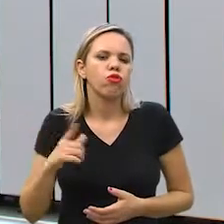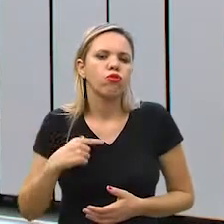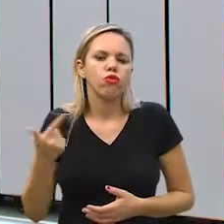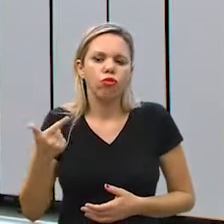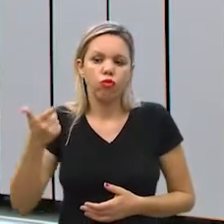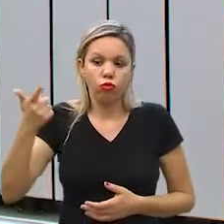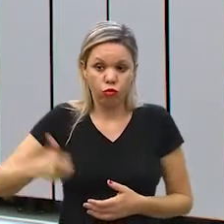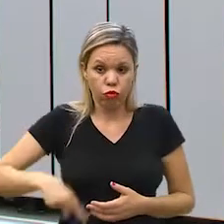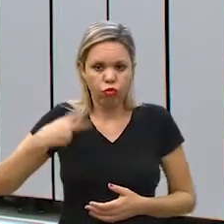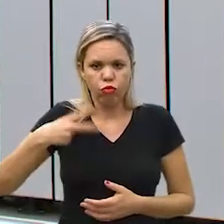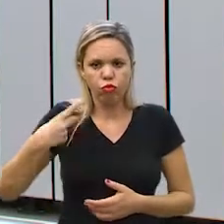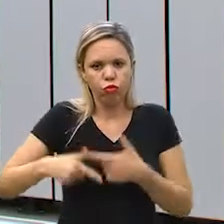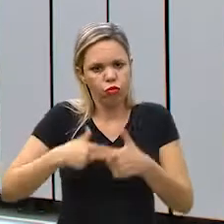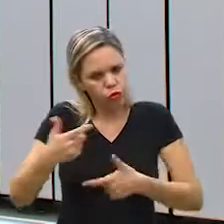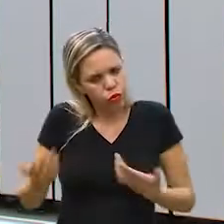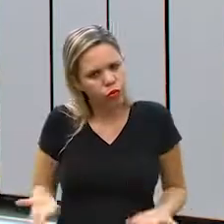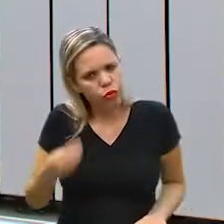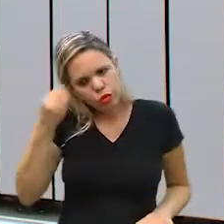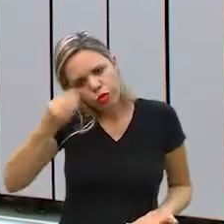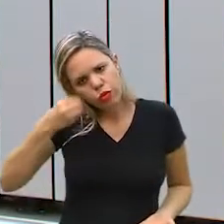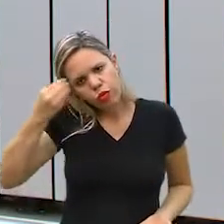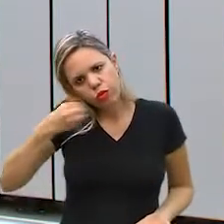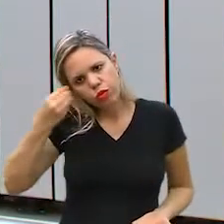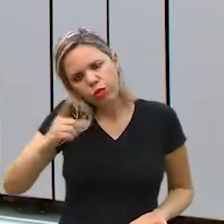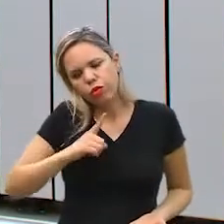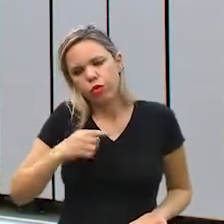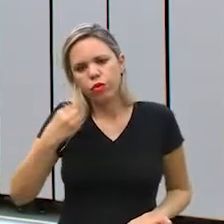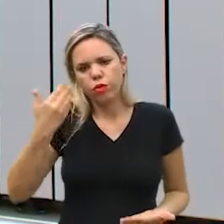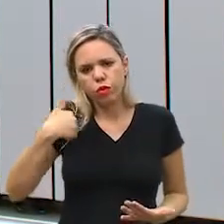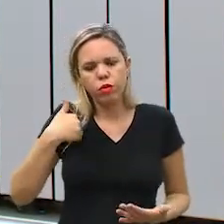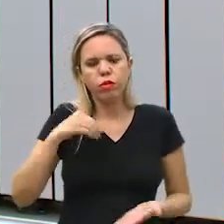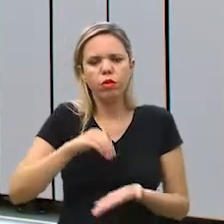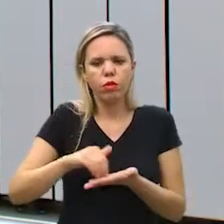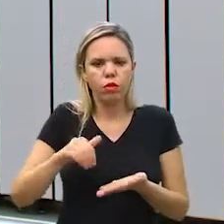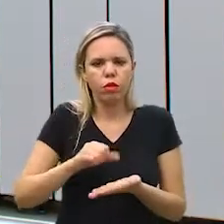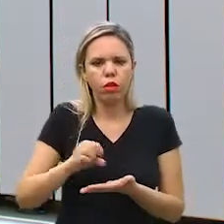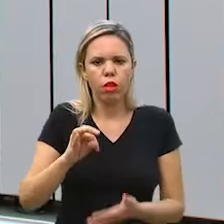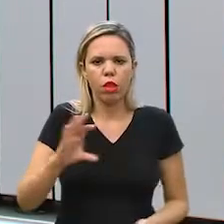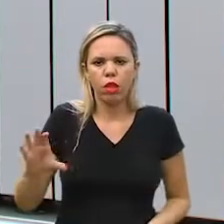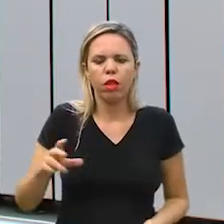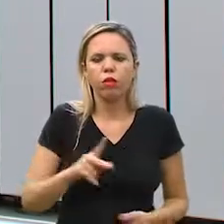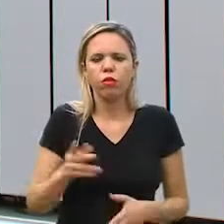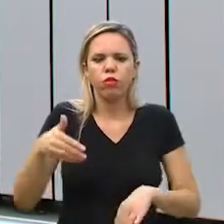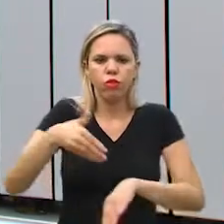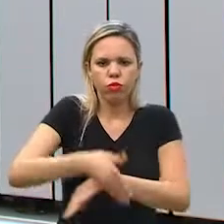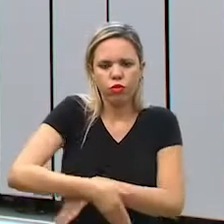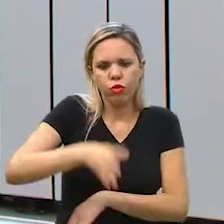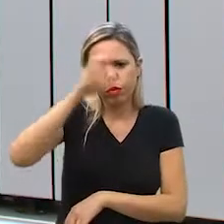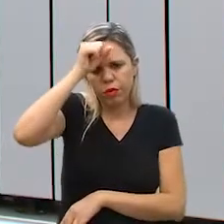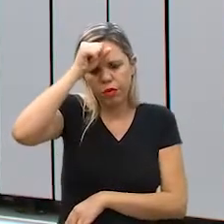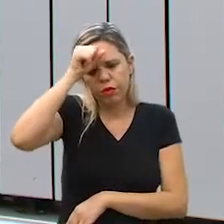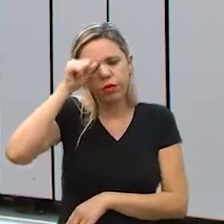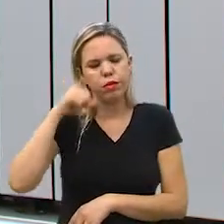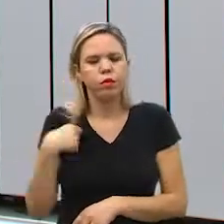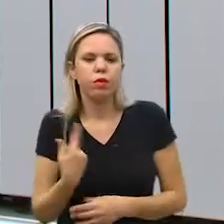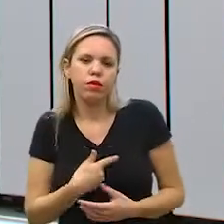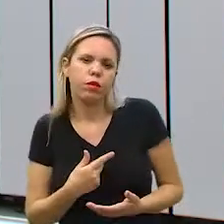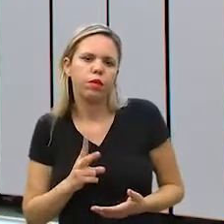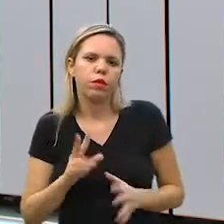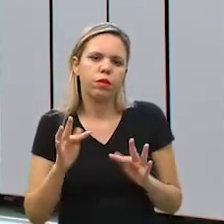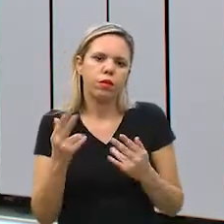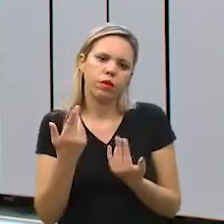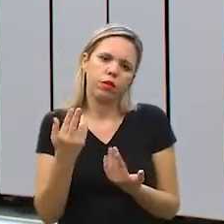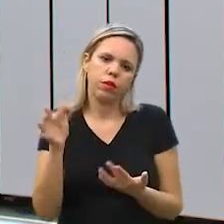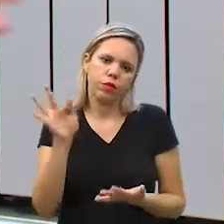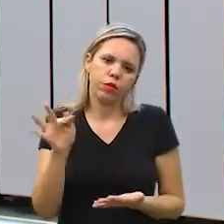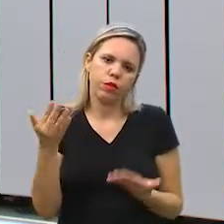seu segundo mandato, com a experiência um pouco que eu tenho, né, de estar vindo aqui aprendendo também, porque a gente é uma